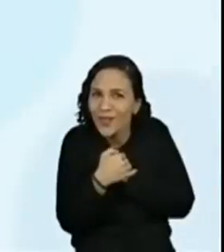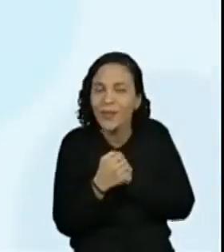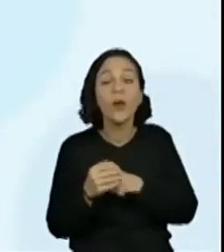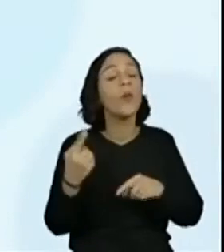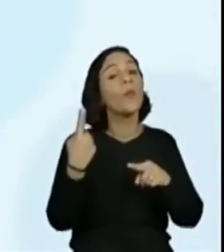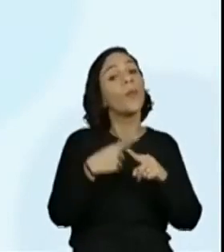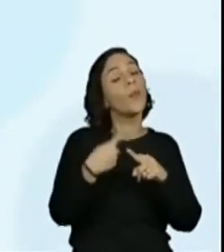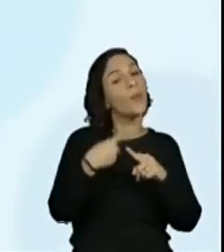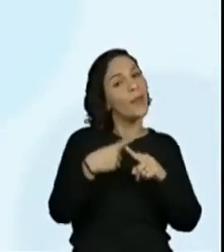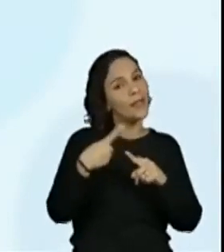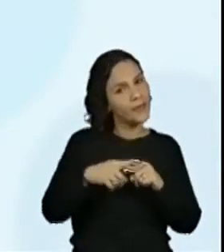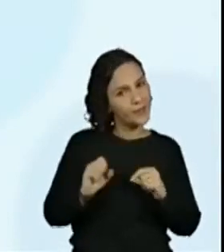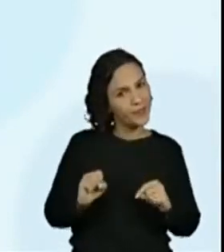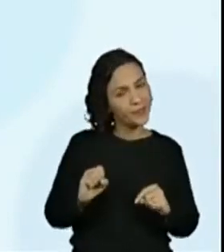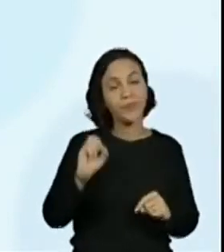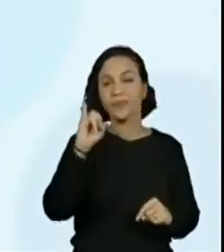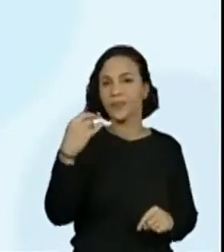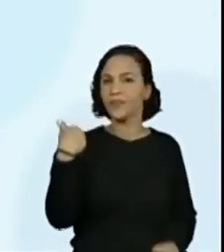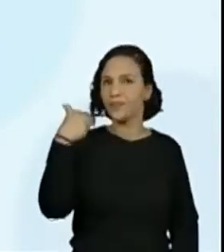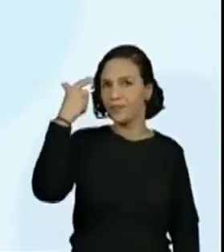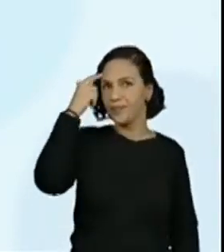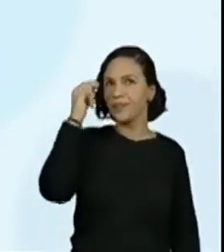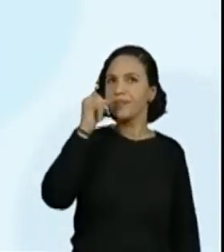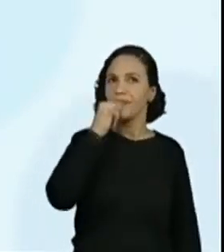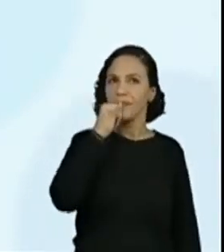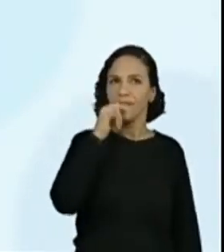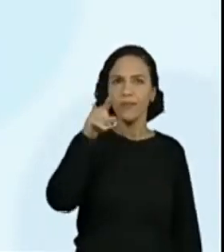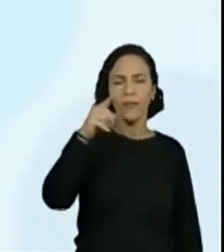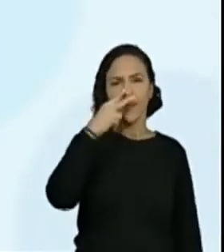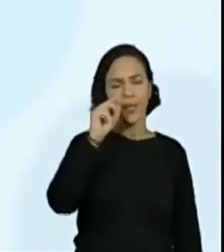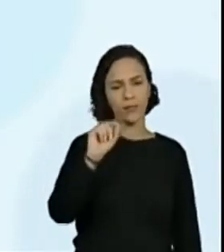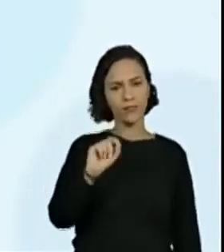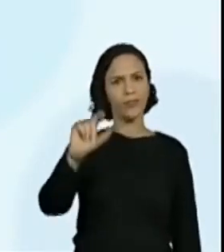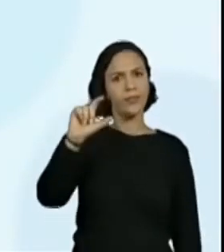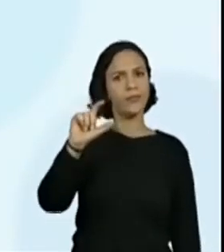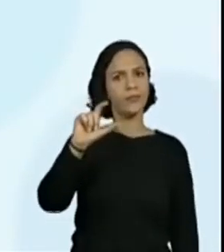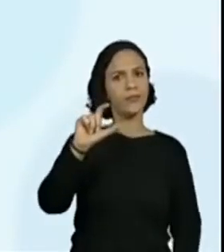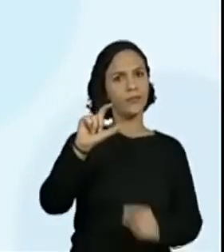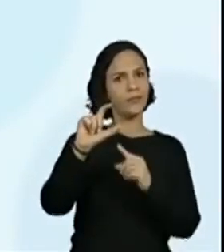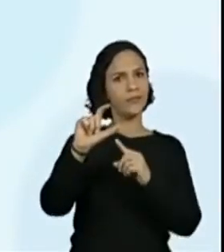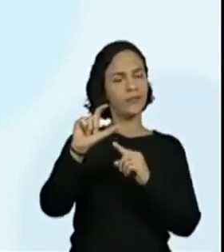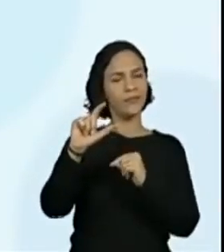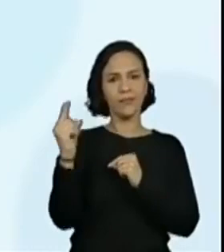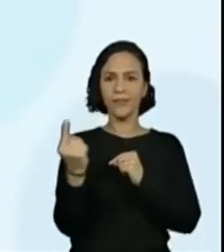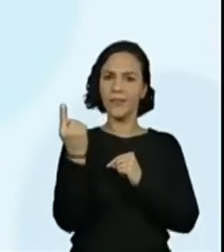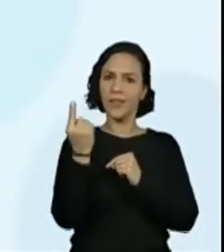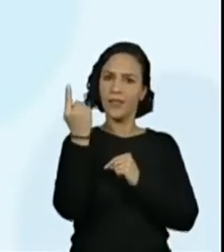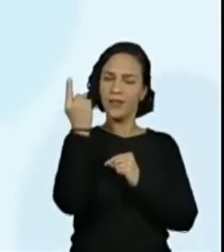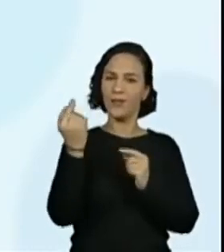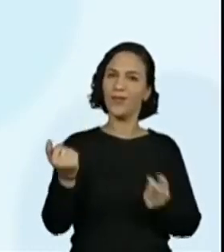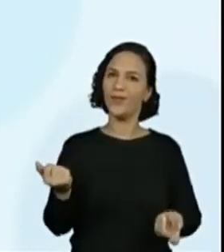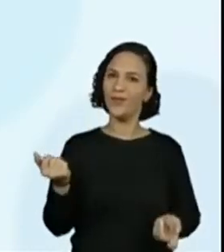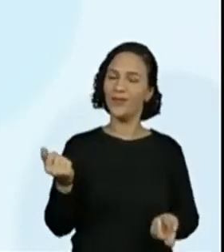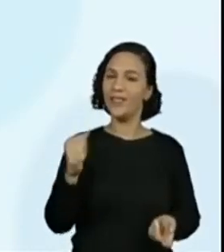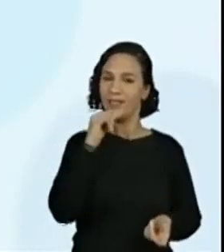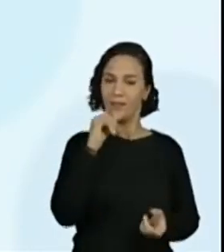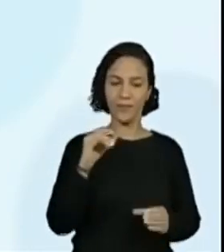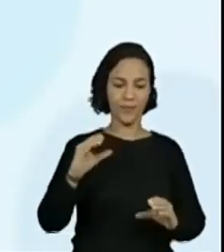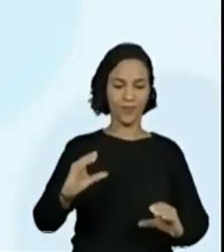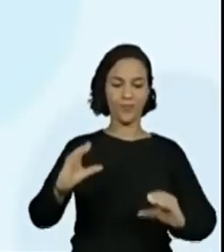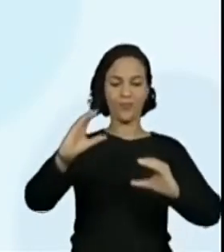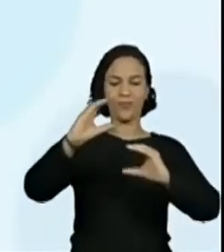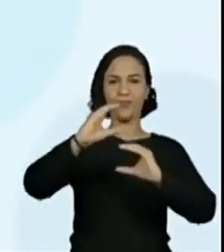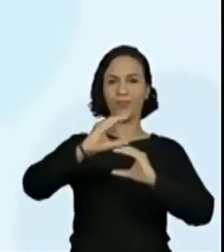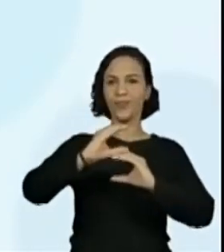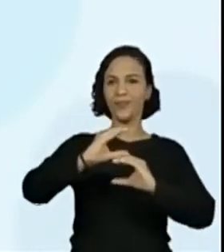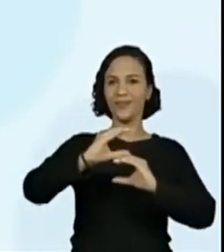se a gente for pensar que esse daqui tá mais alto, não tá, Pro? Sim, tá ele está alto. Em cima de outro. Isso,